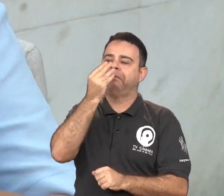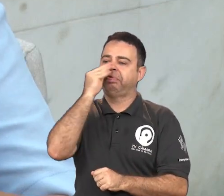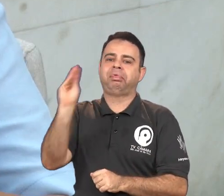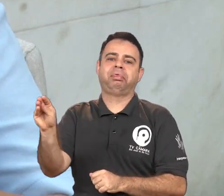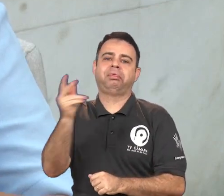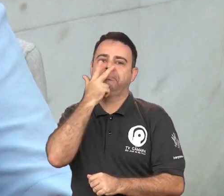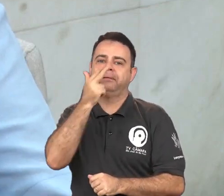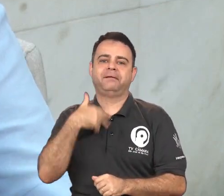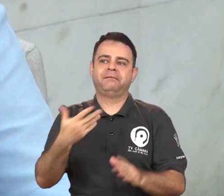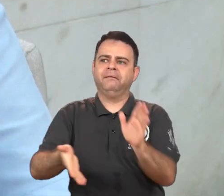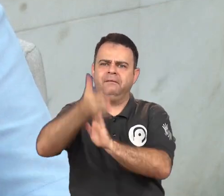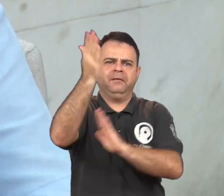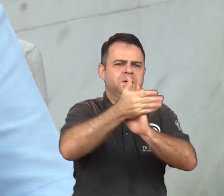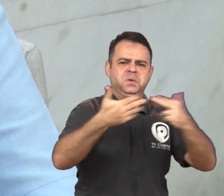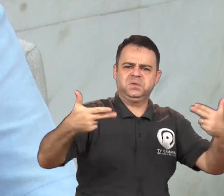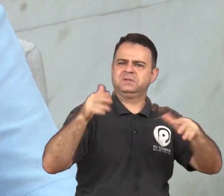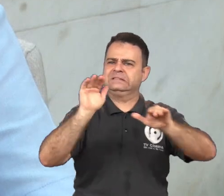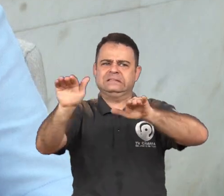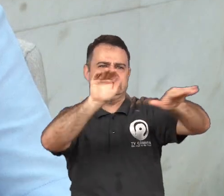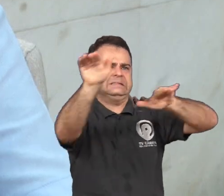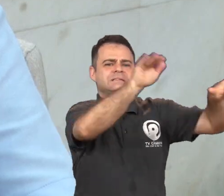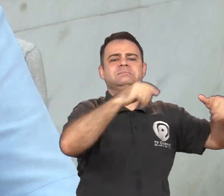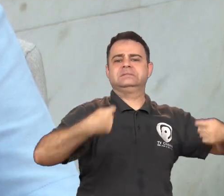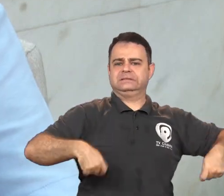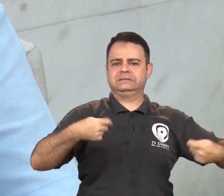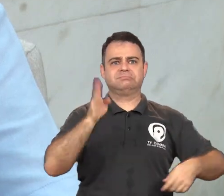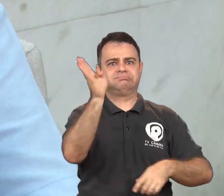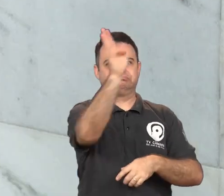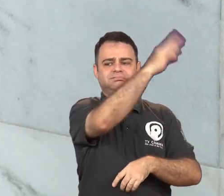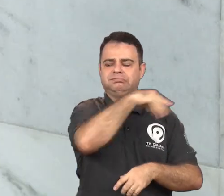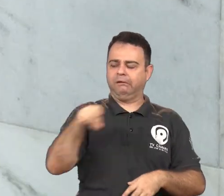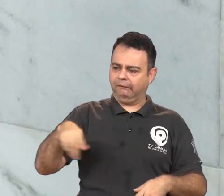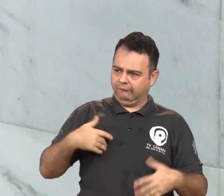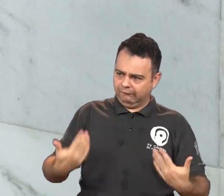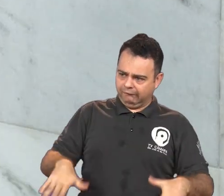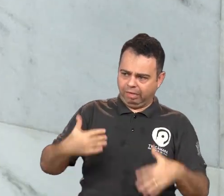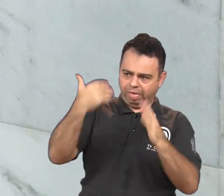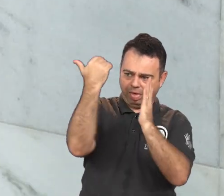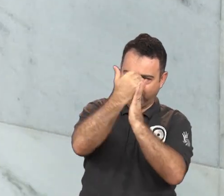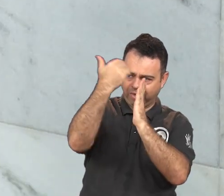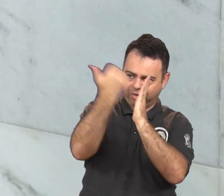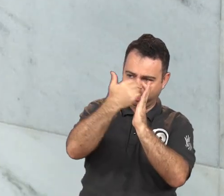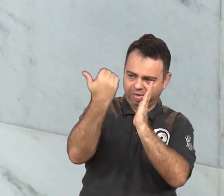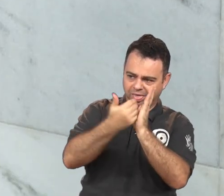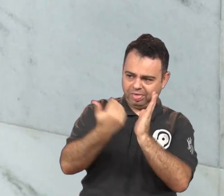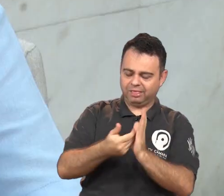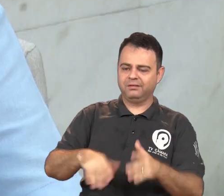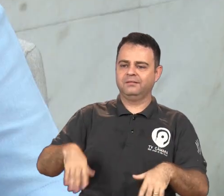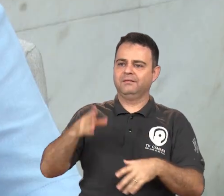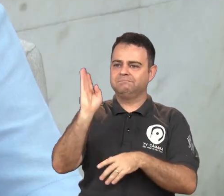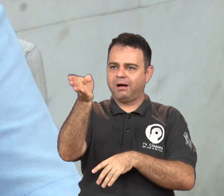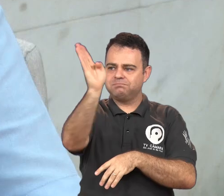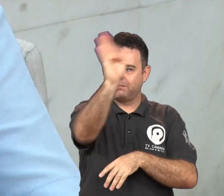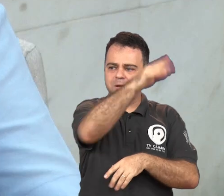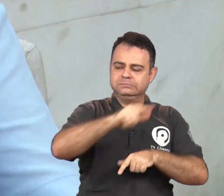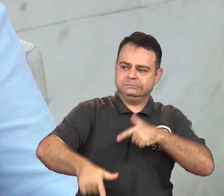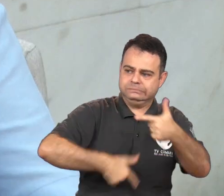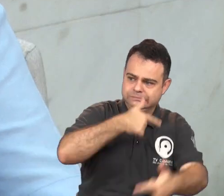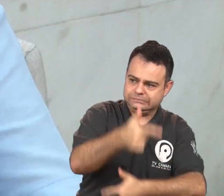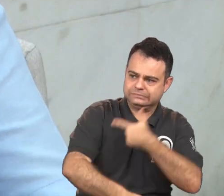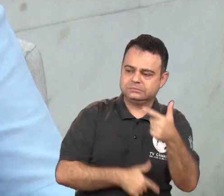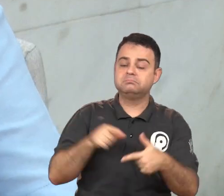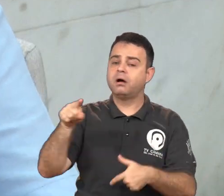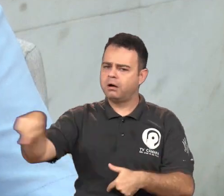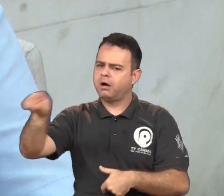gente deixa a família... Eu imagino, porque com essa agenda tomada mesmo, né? Tomada, mas eles